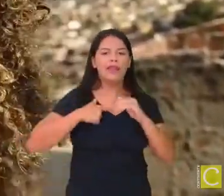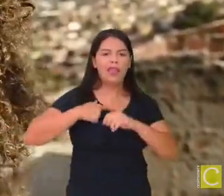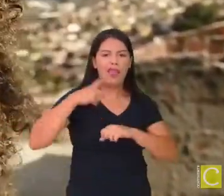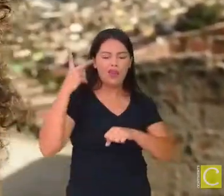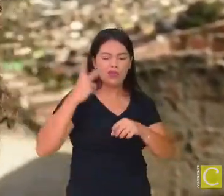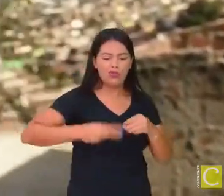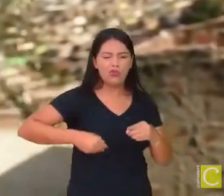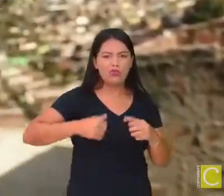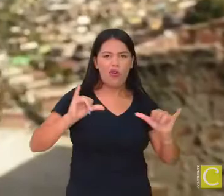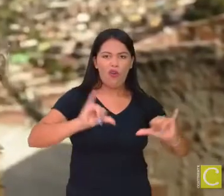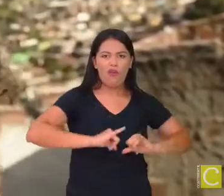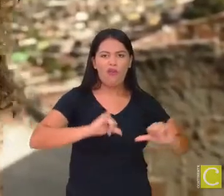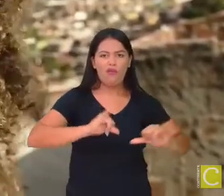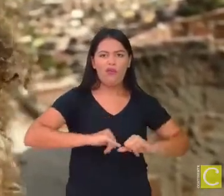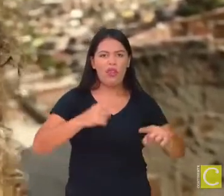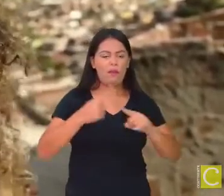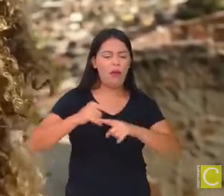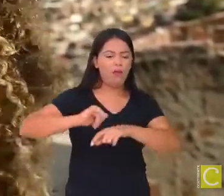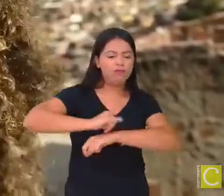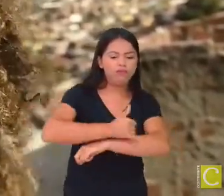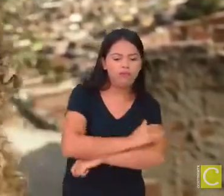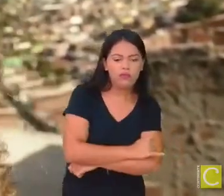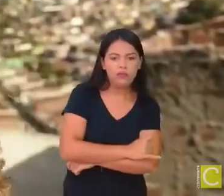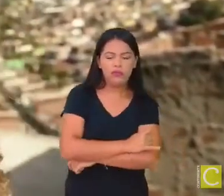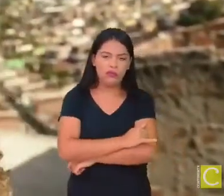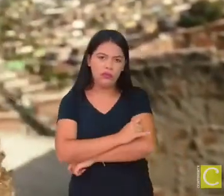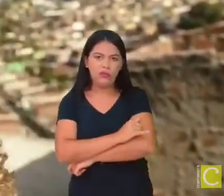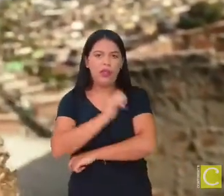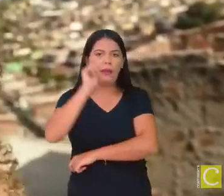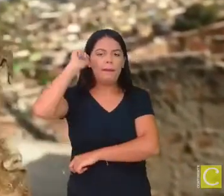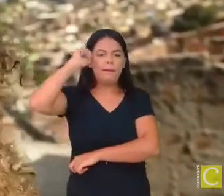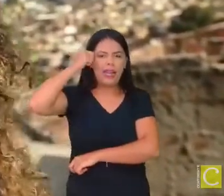gorda, menina preta e pobre.